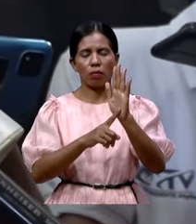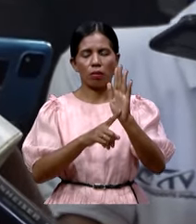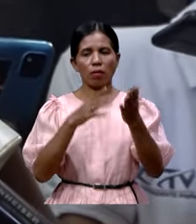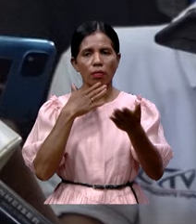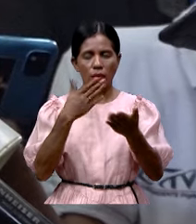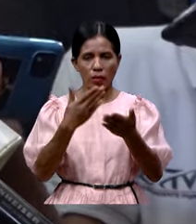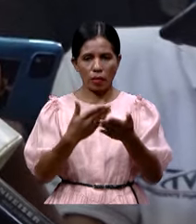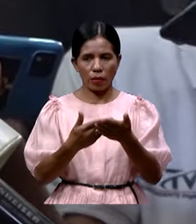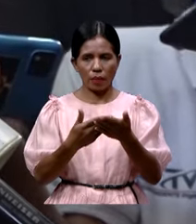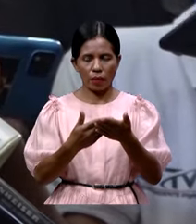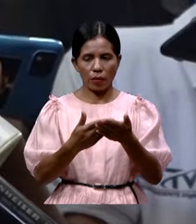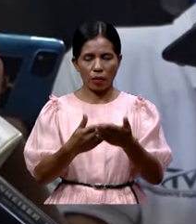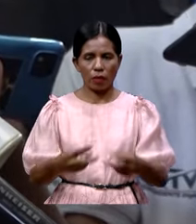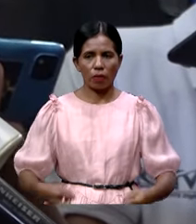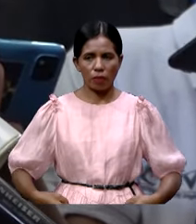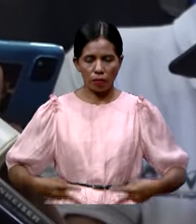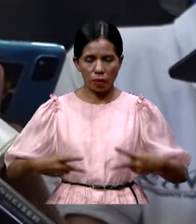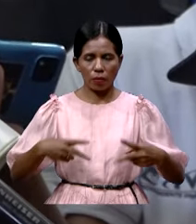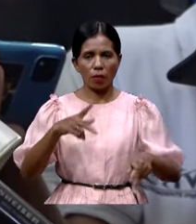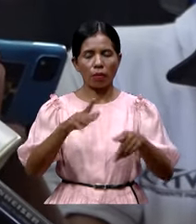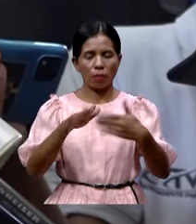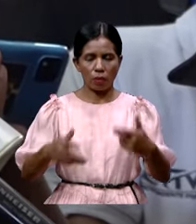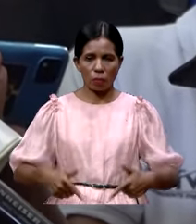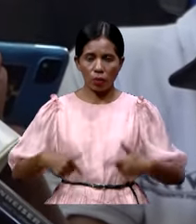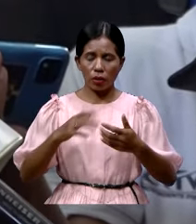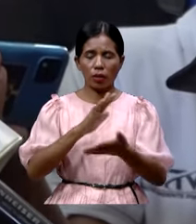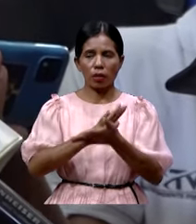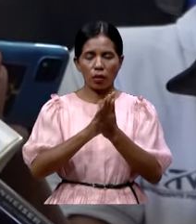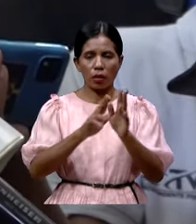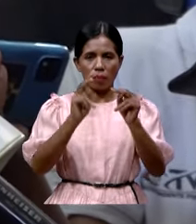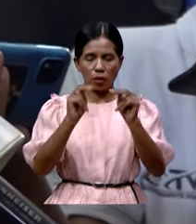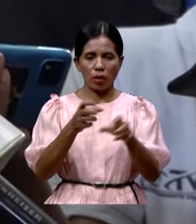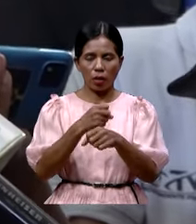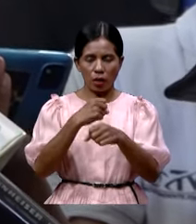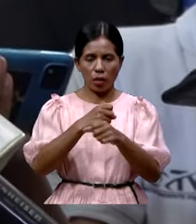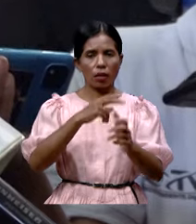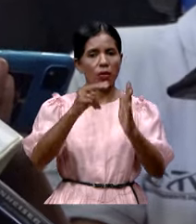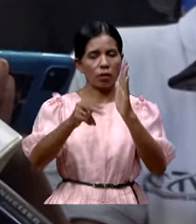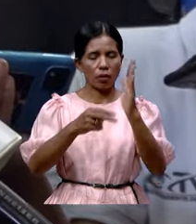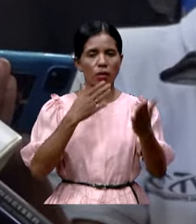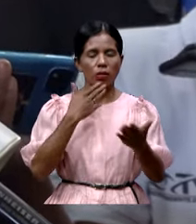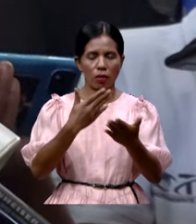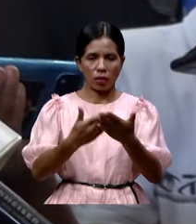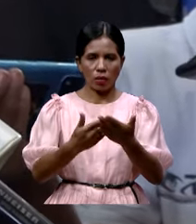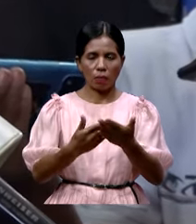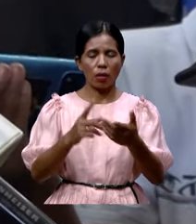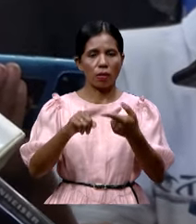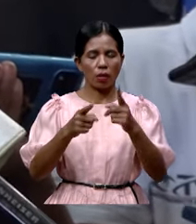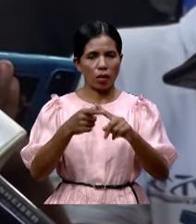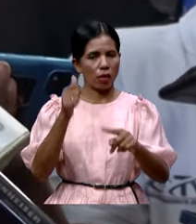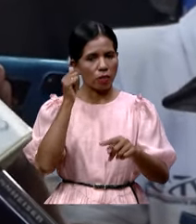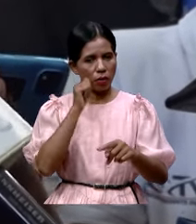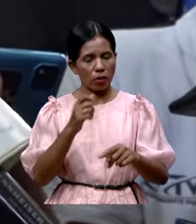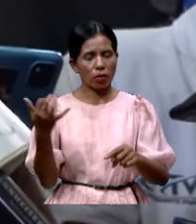ia vida comunidade saudável precisa halo notícia nebe ia sucesso itene inan feto sira e tem